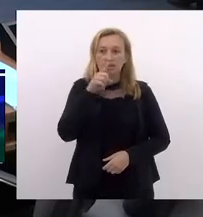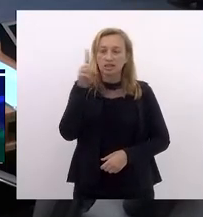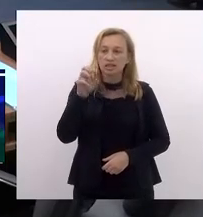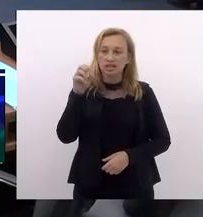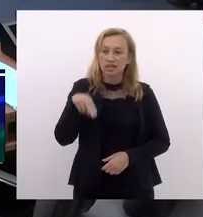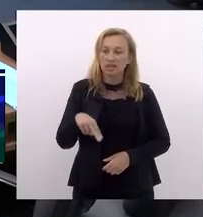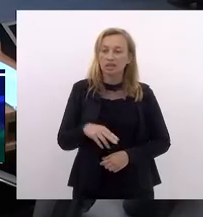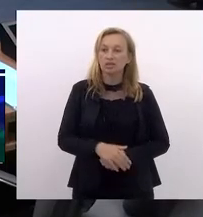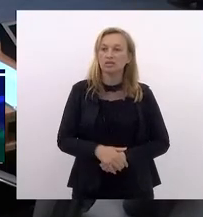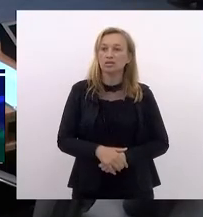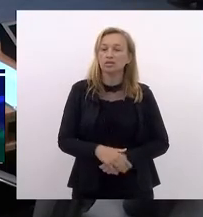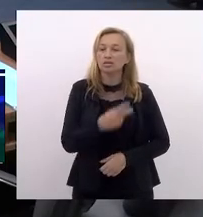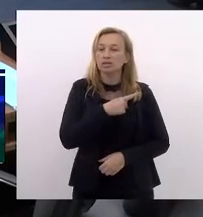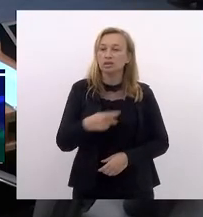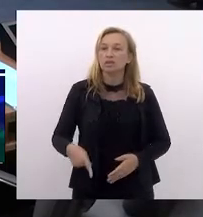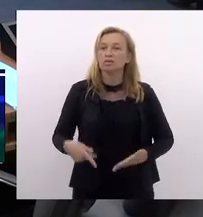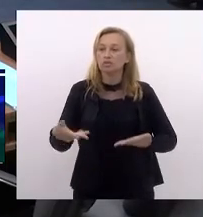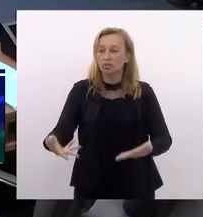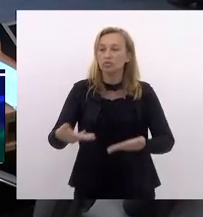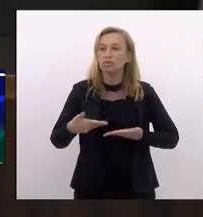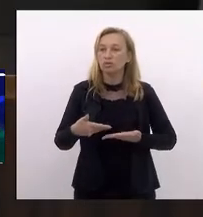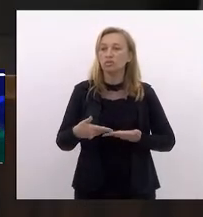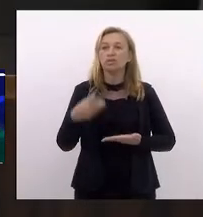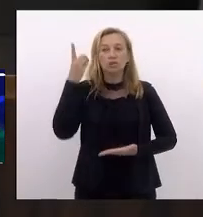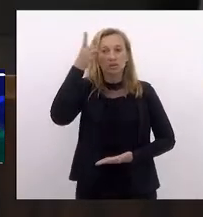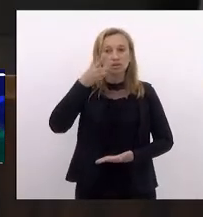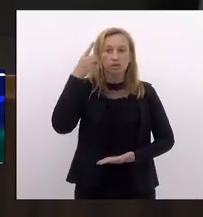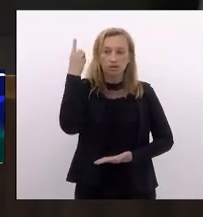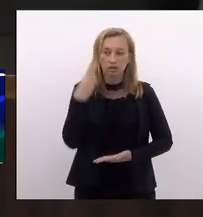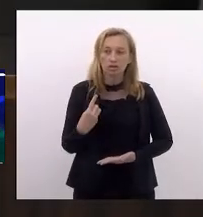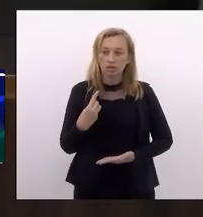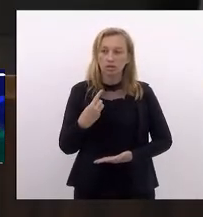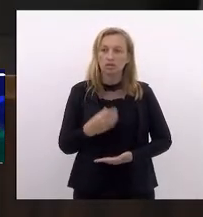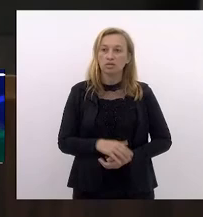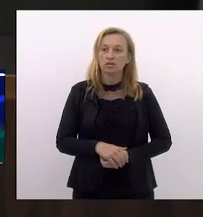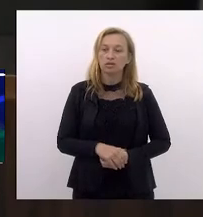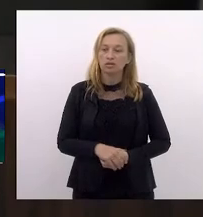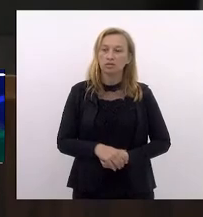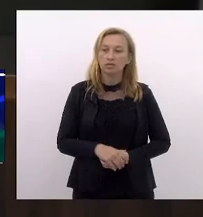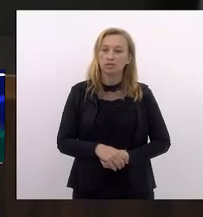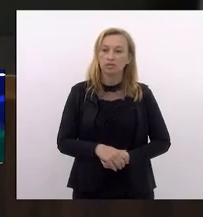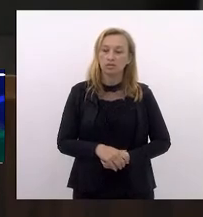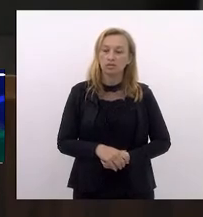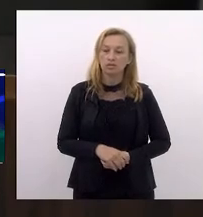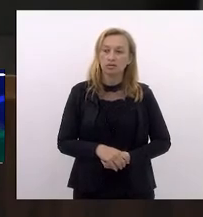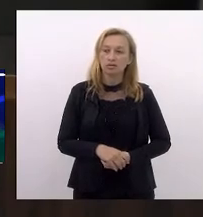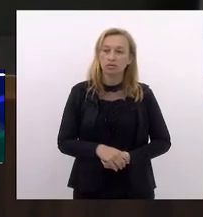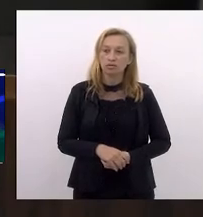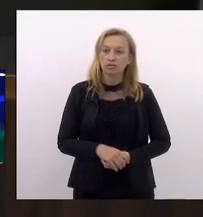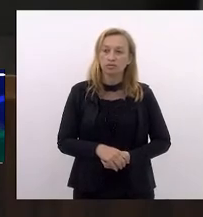zeila presidência convida a deputada Dani para emitir parecer